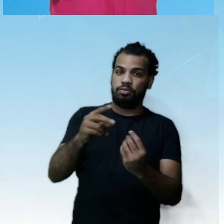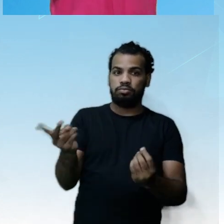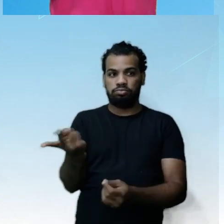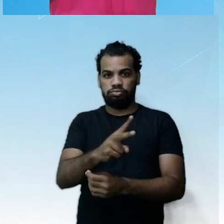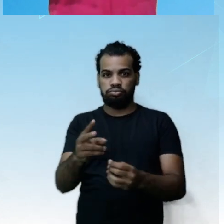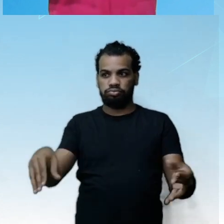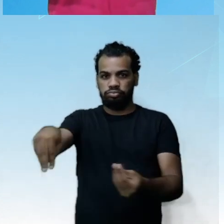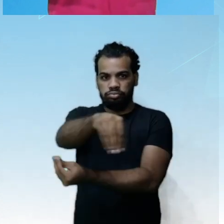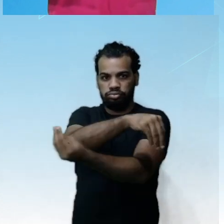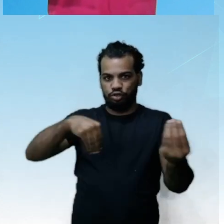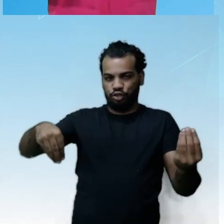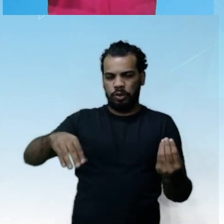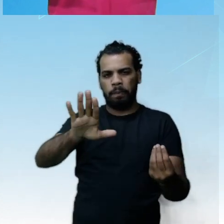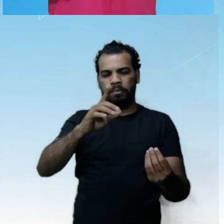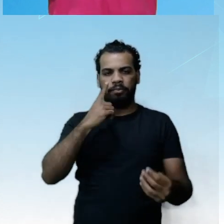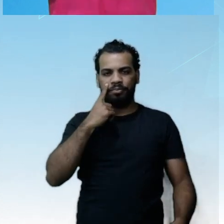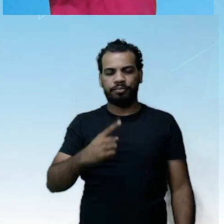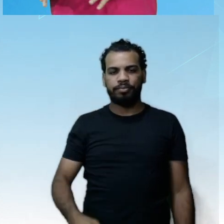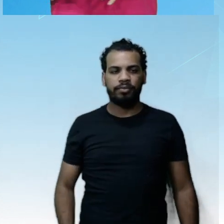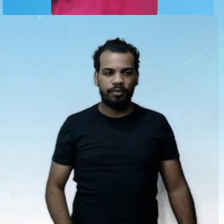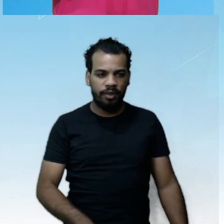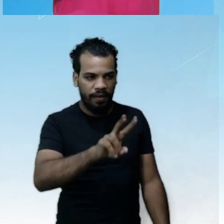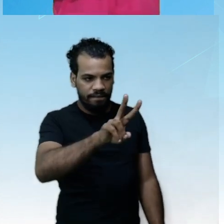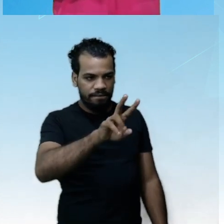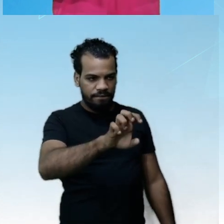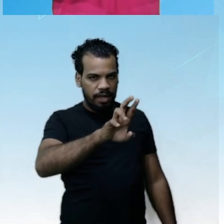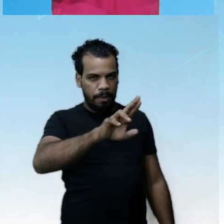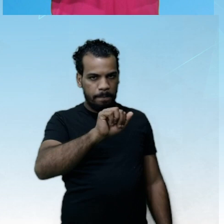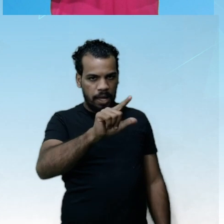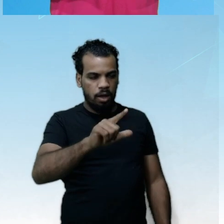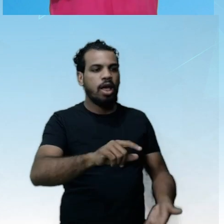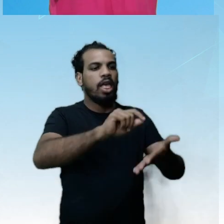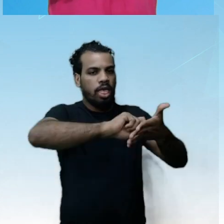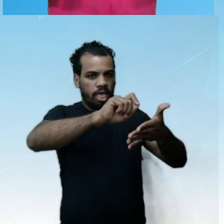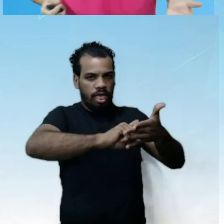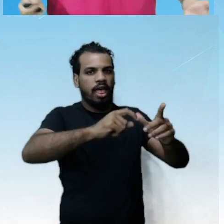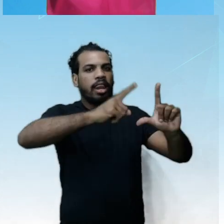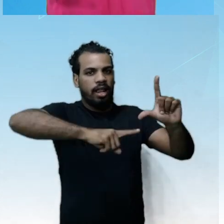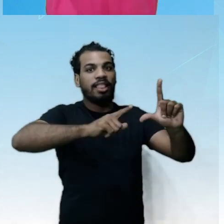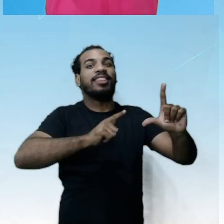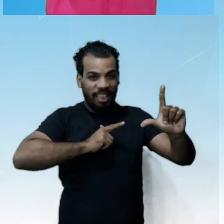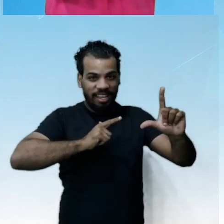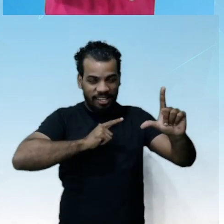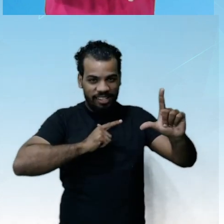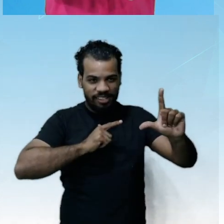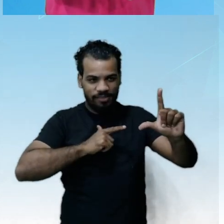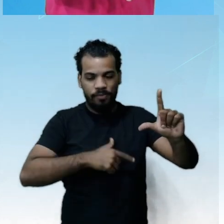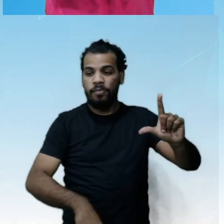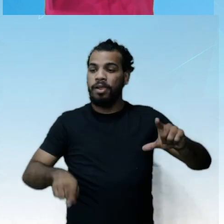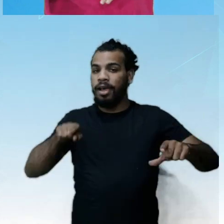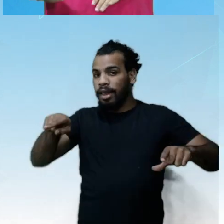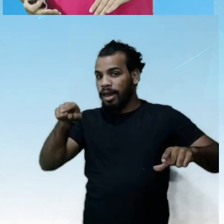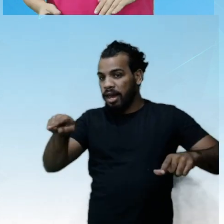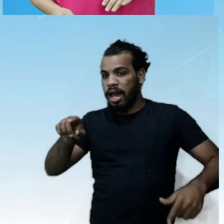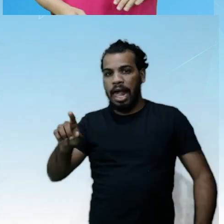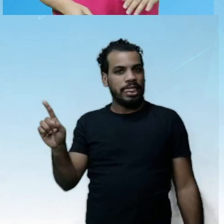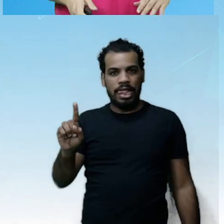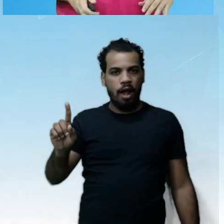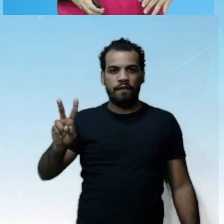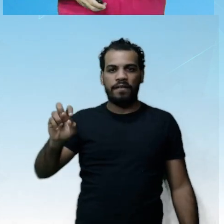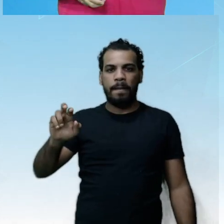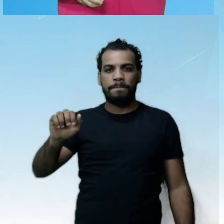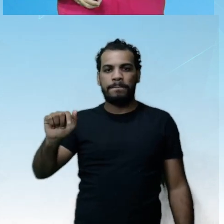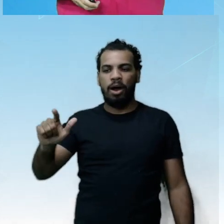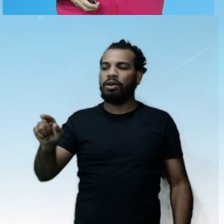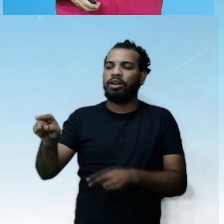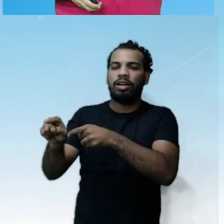quando eu digo não verbal, é aquele que não tem letra. E misto é que existe a união do verbal e do não